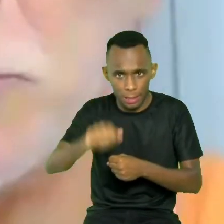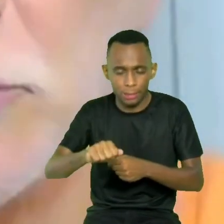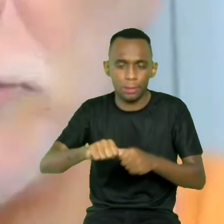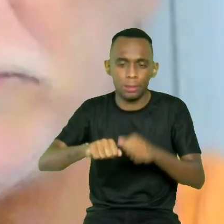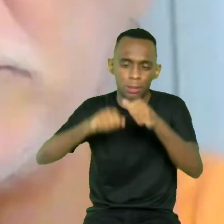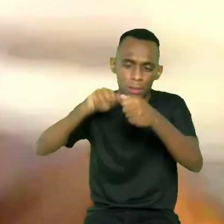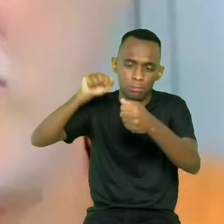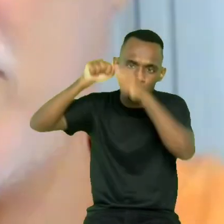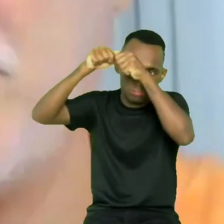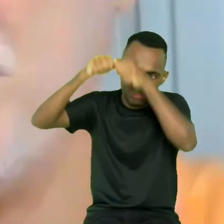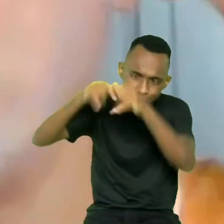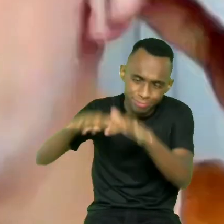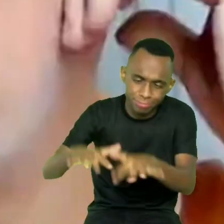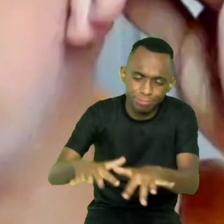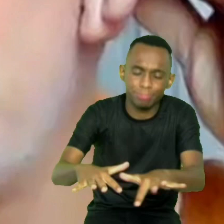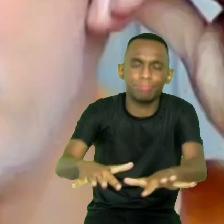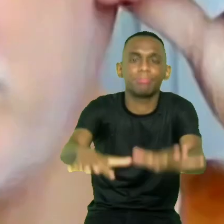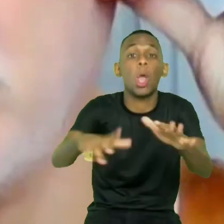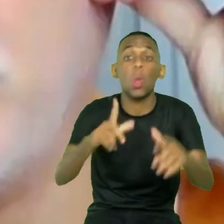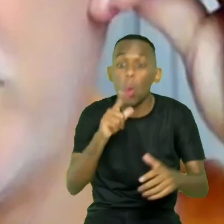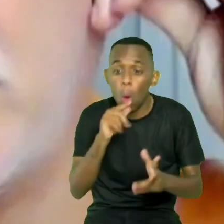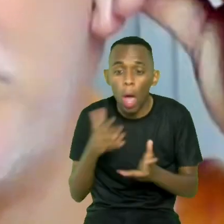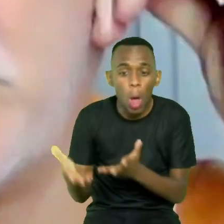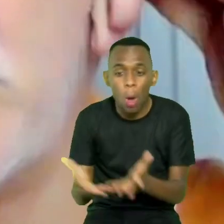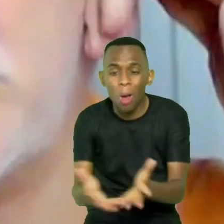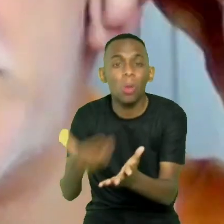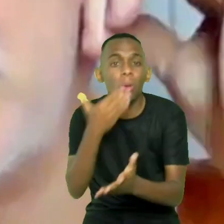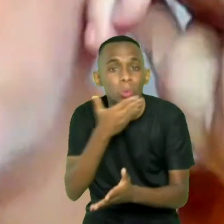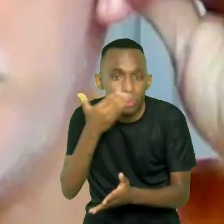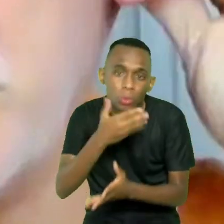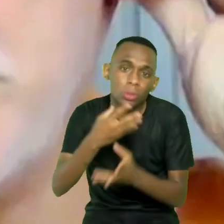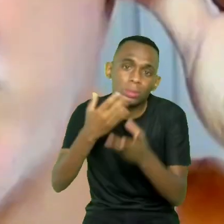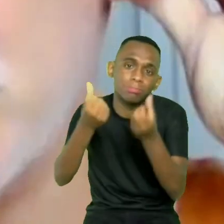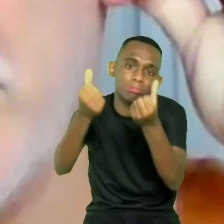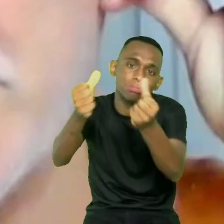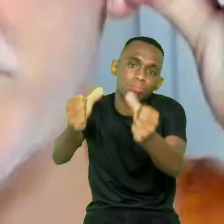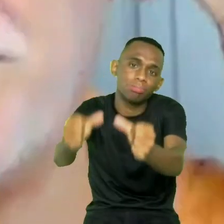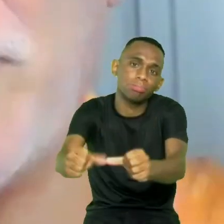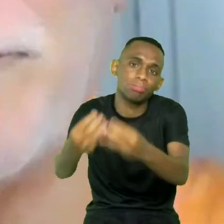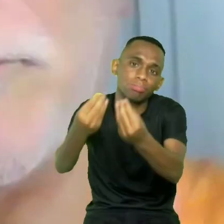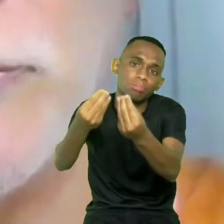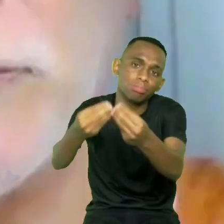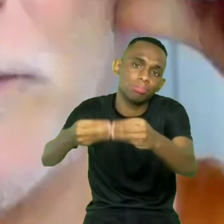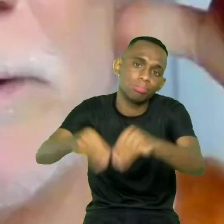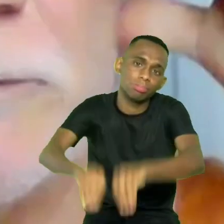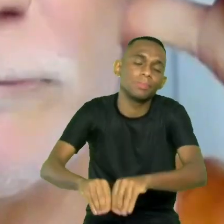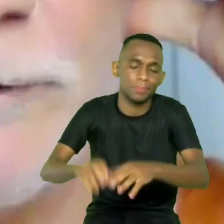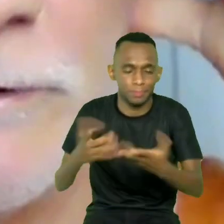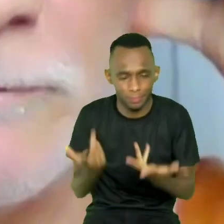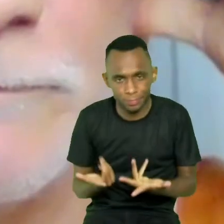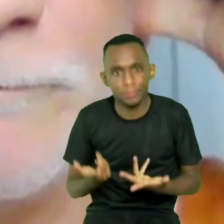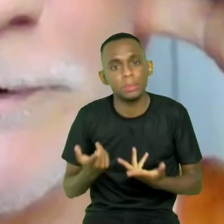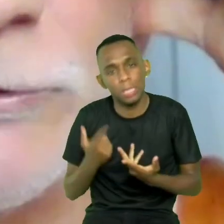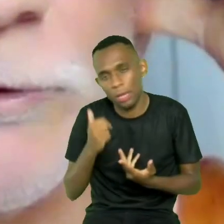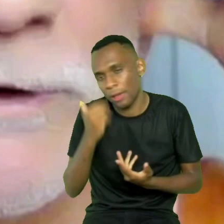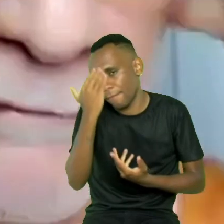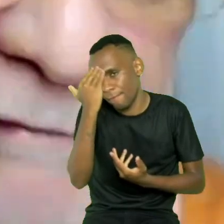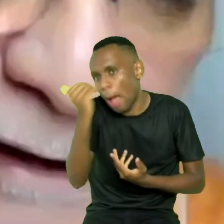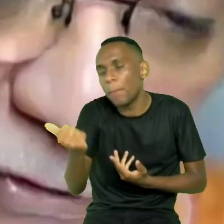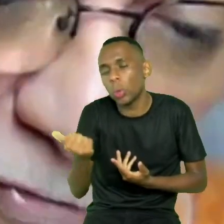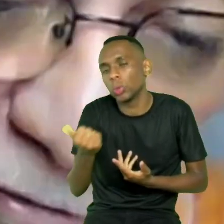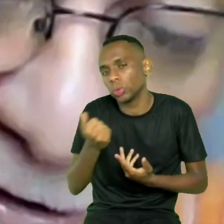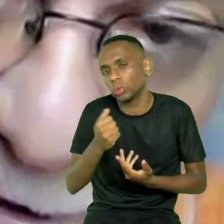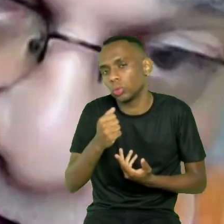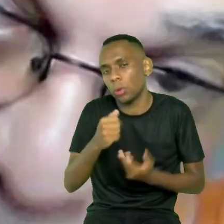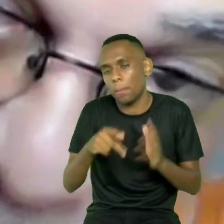E o Rio Doce é, no dizer do Fernando Pessoa, né, o rio da minha aldeia. É o famoso poema do Fernando Pessoa, que ele